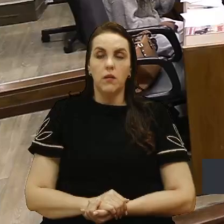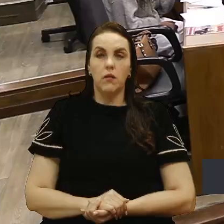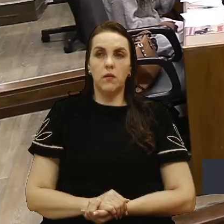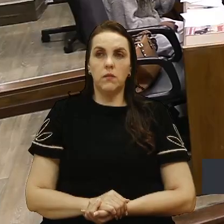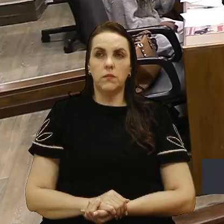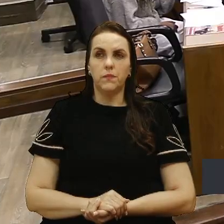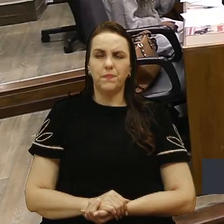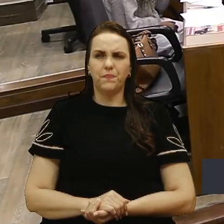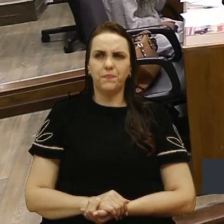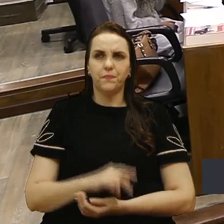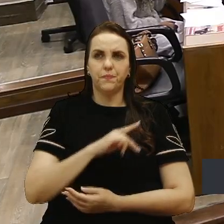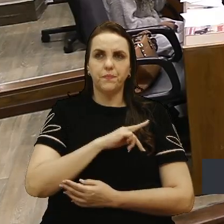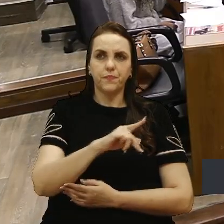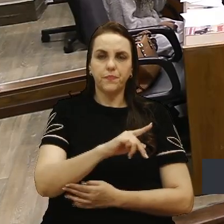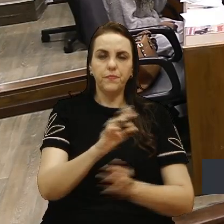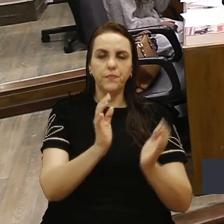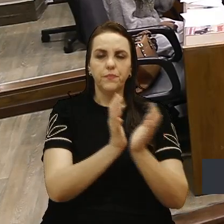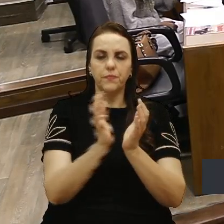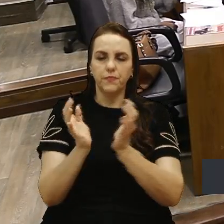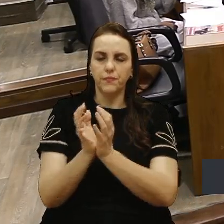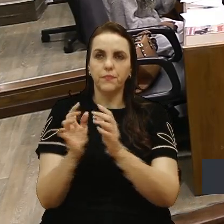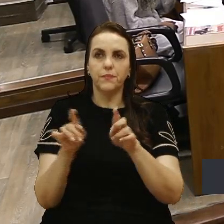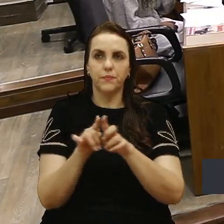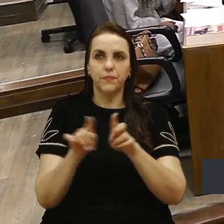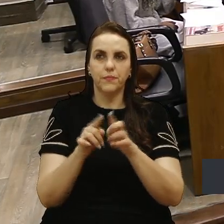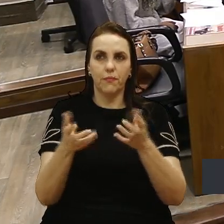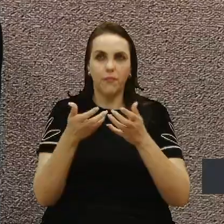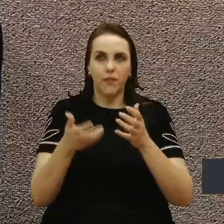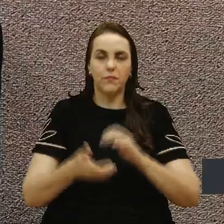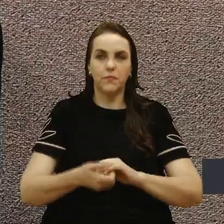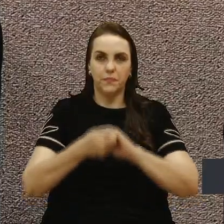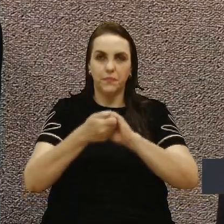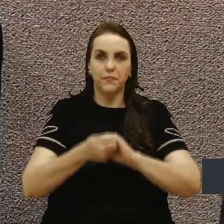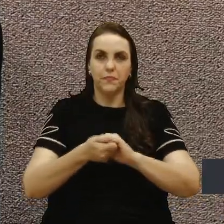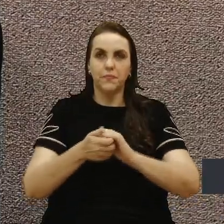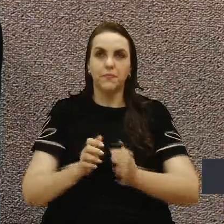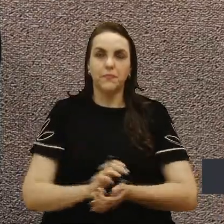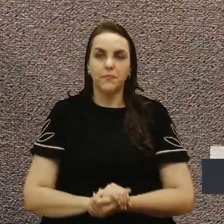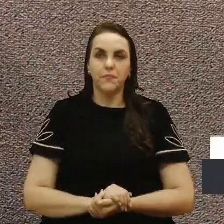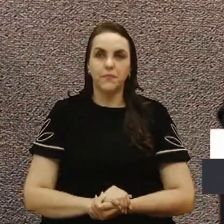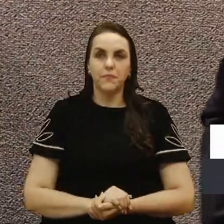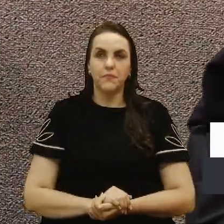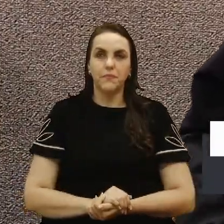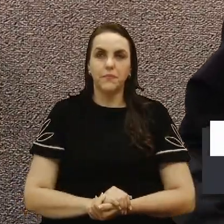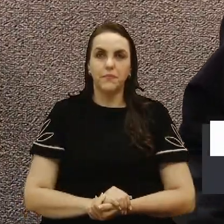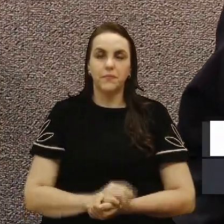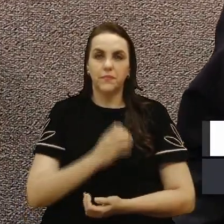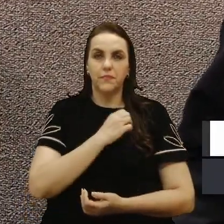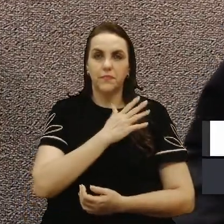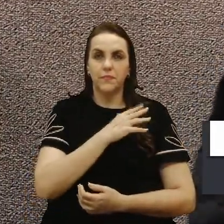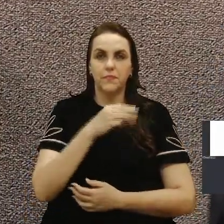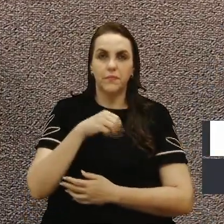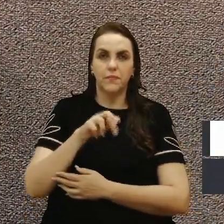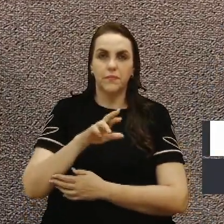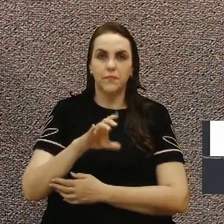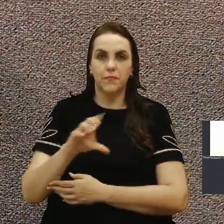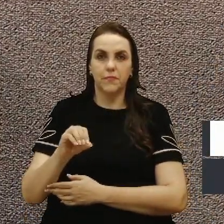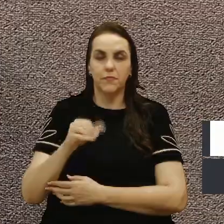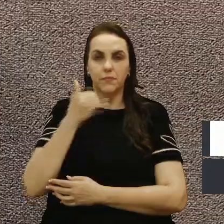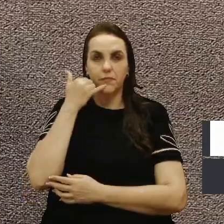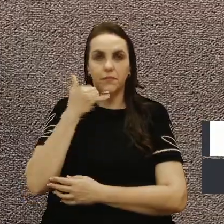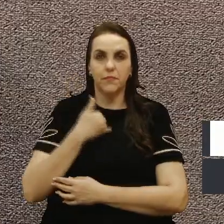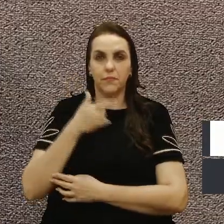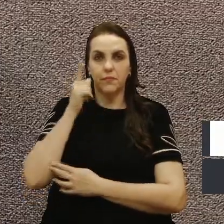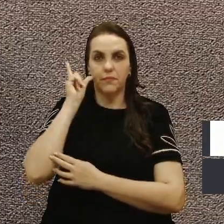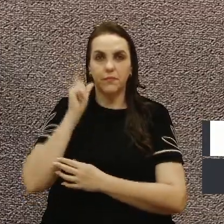Senhor presidente, nobres colegas, primeiro quero saudar o coronel Marcelo Souza, que me ligou ontem.